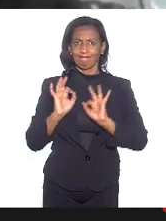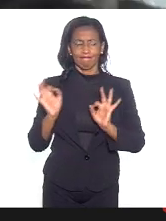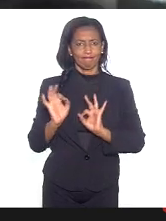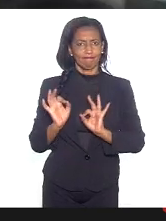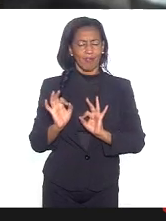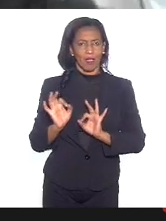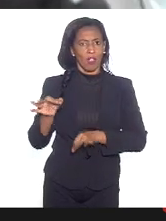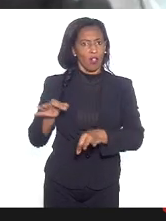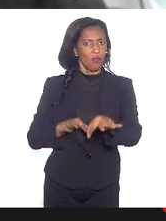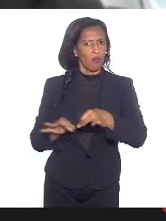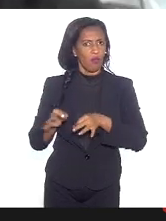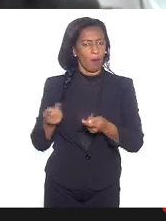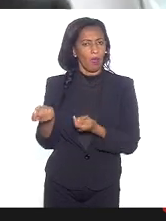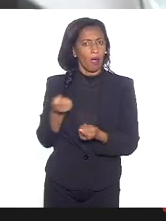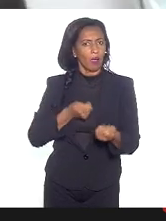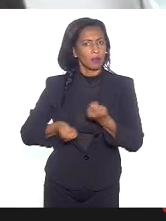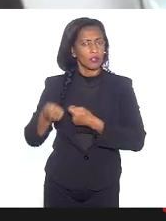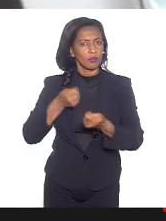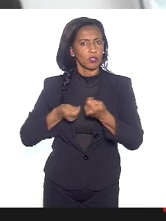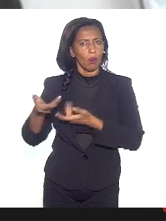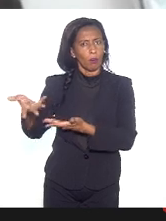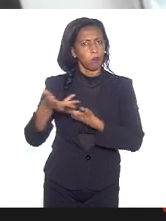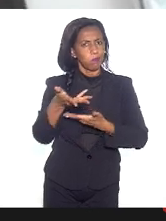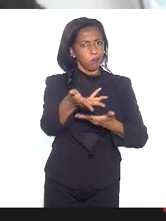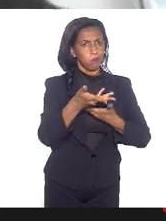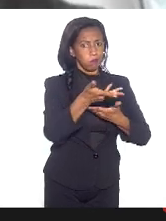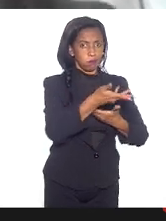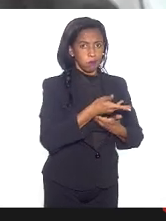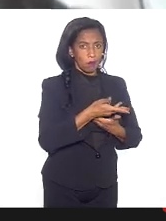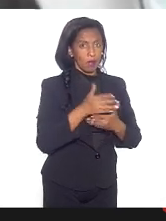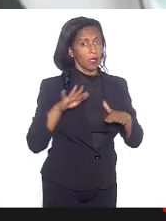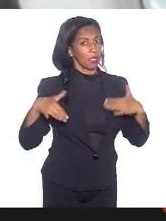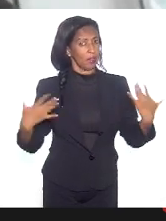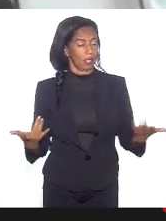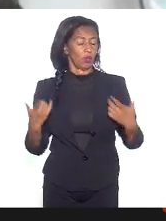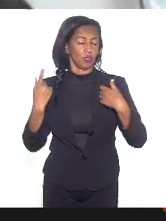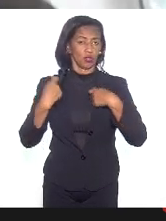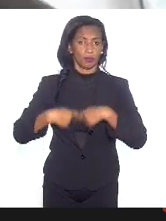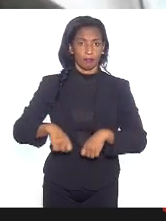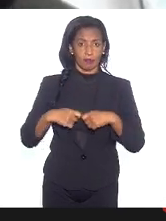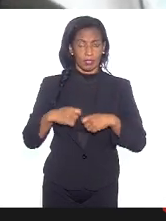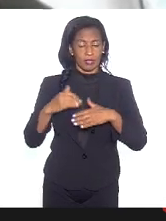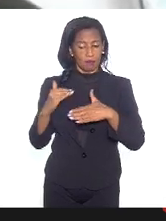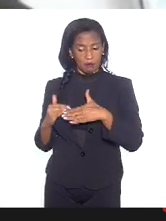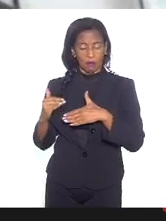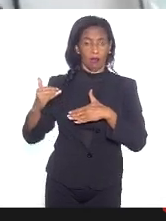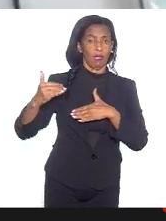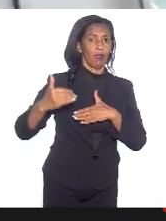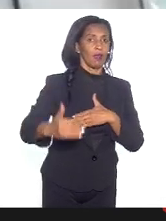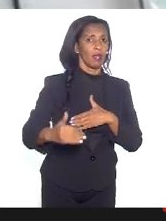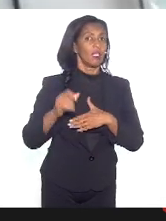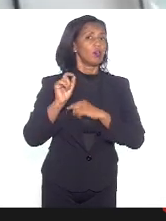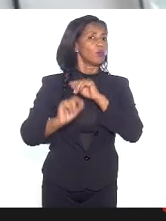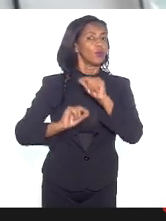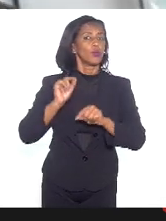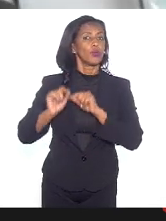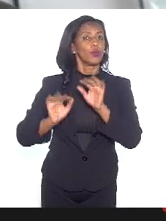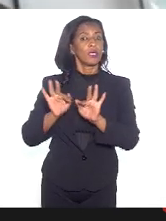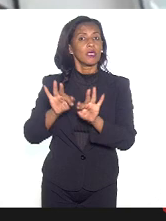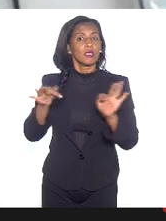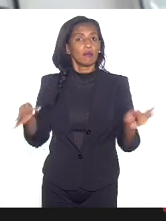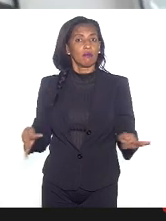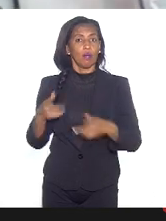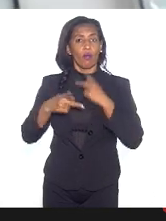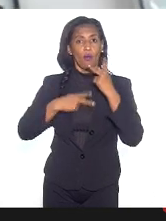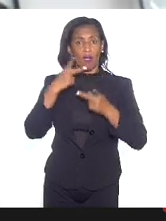medida administrativa para o chamamento. Então, a gente precisa ir além do que simplesmente uma